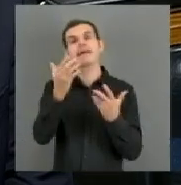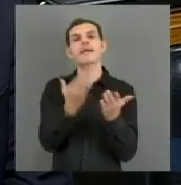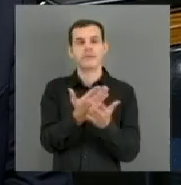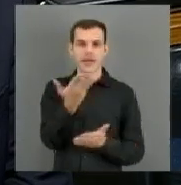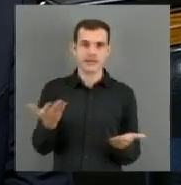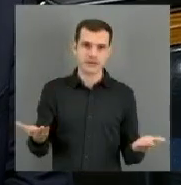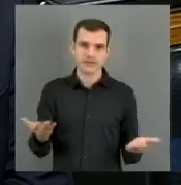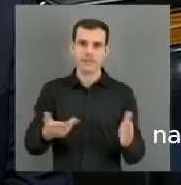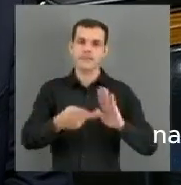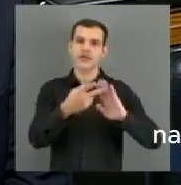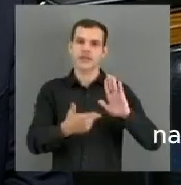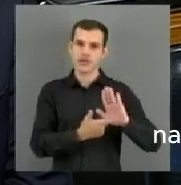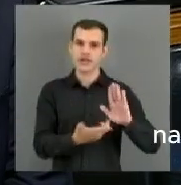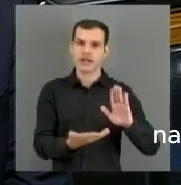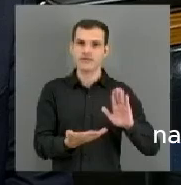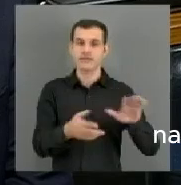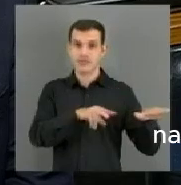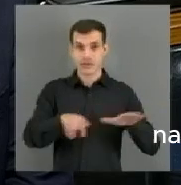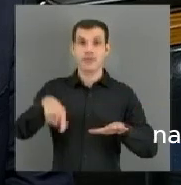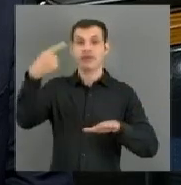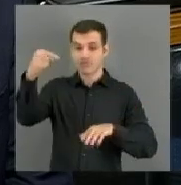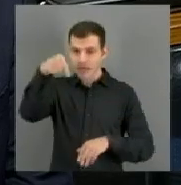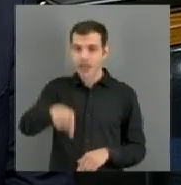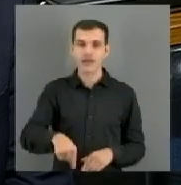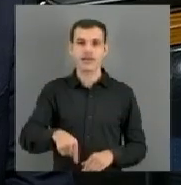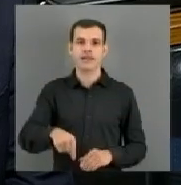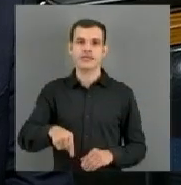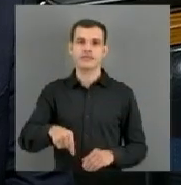esse projeto na semana que vem aqui no Senado Federal.